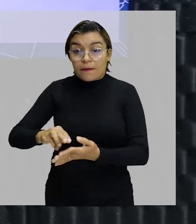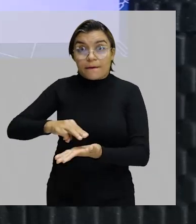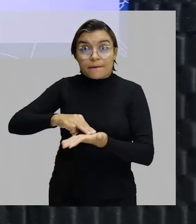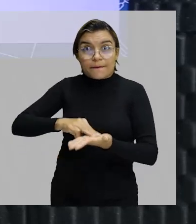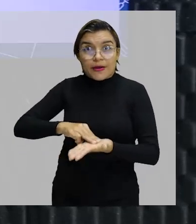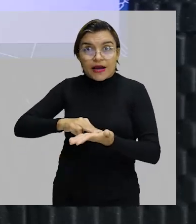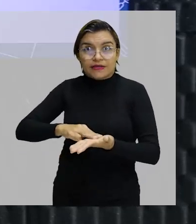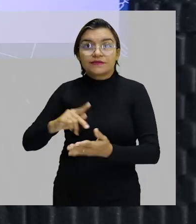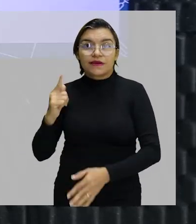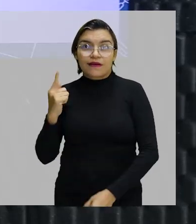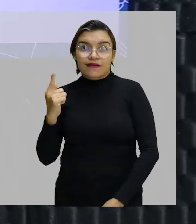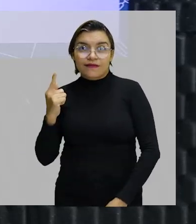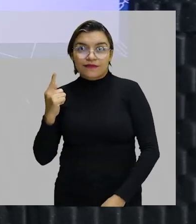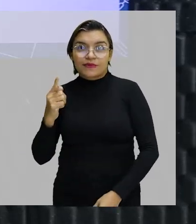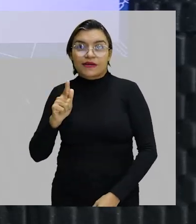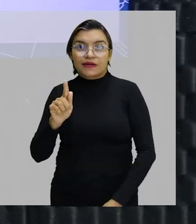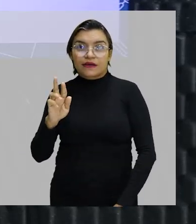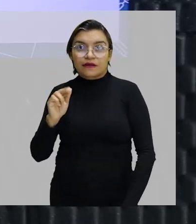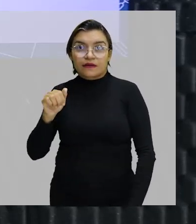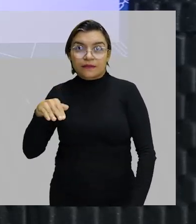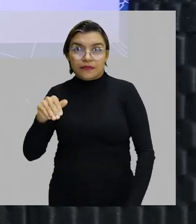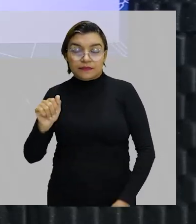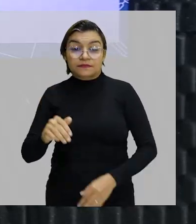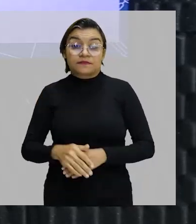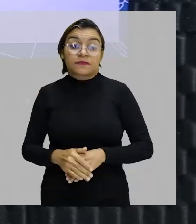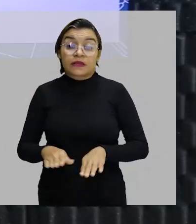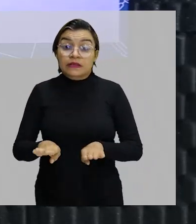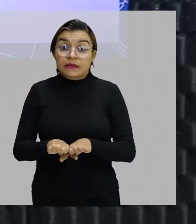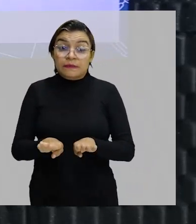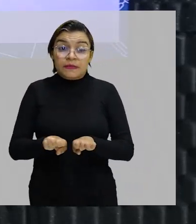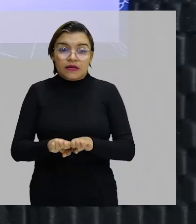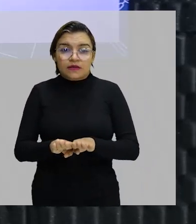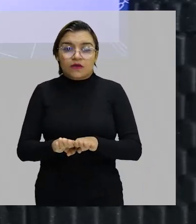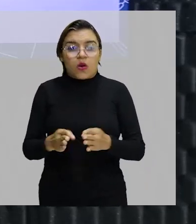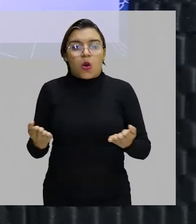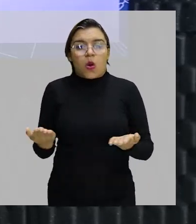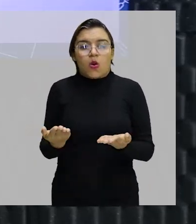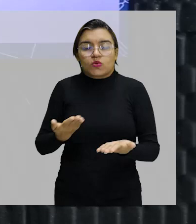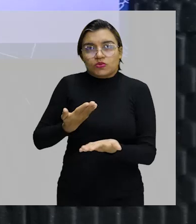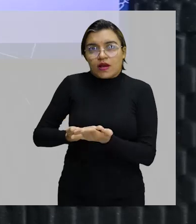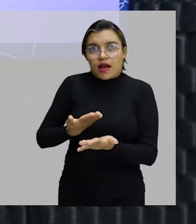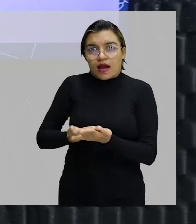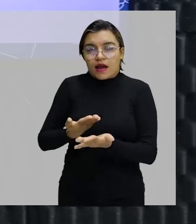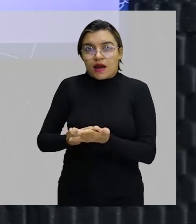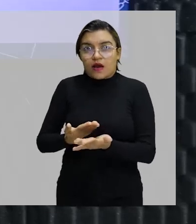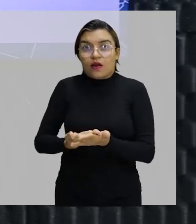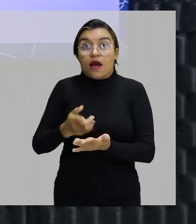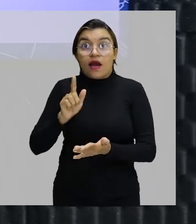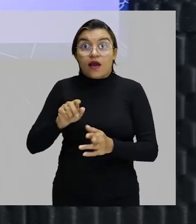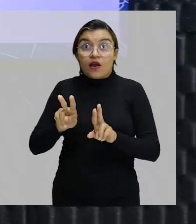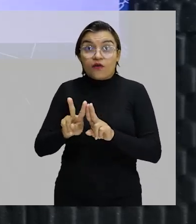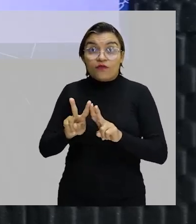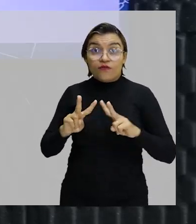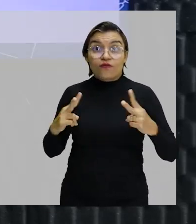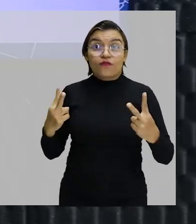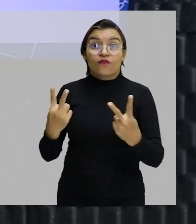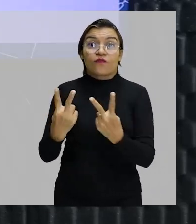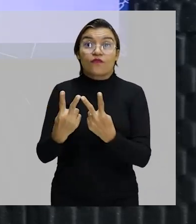gramas. Na nossa aula, vamos estar trabalhando a questão do volume. Então, hoje